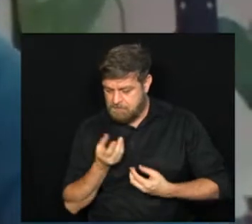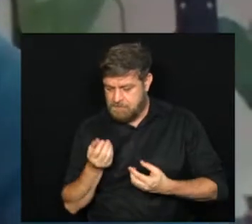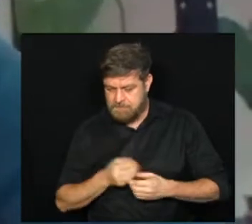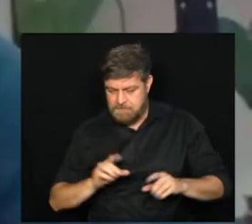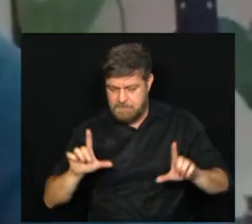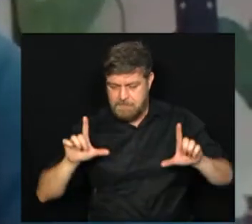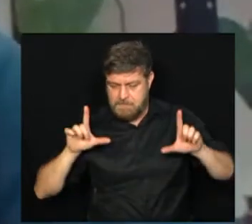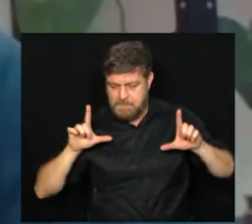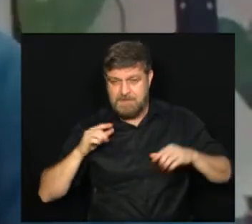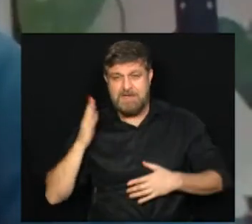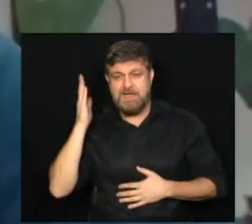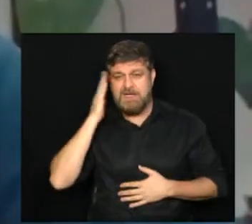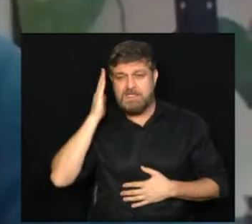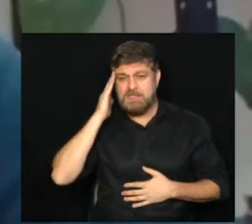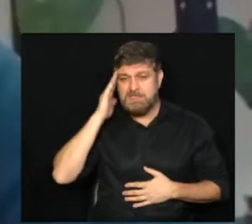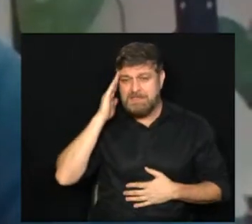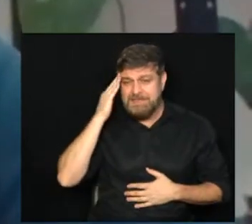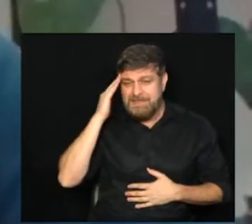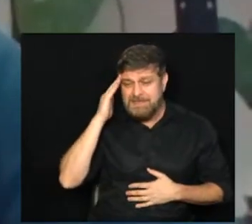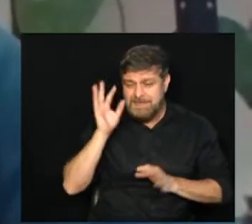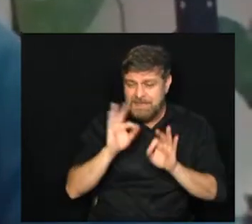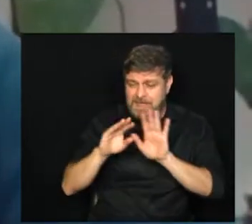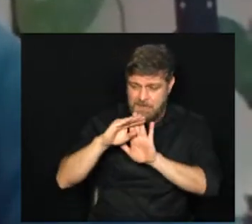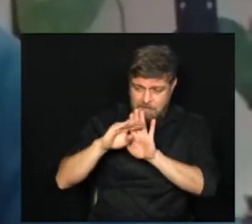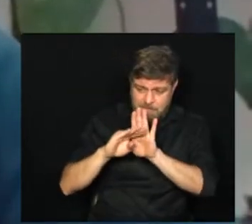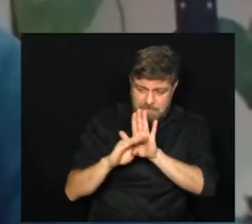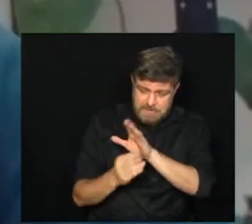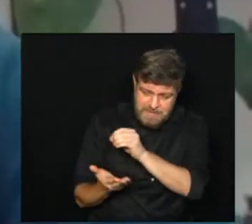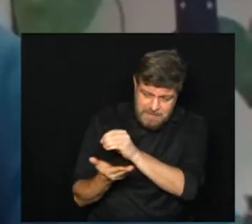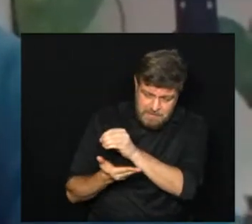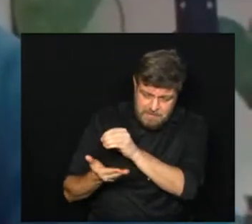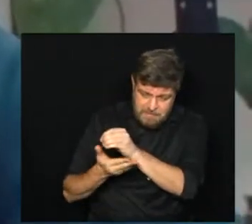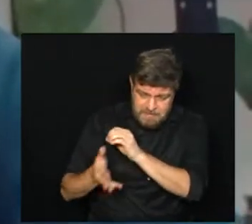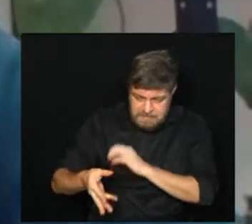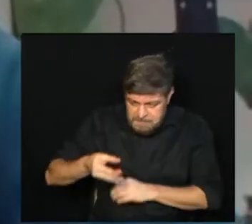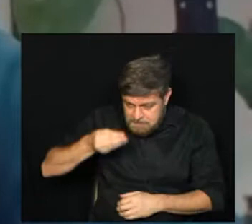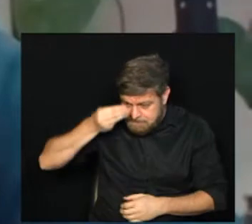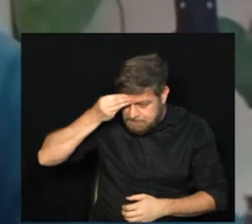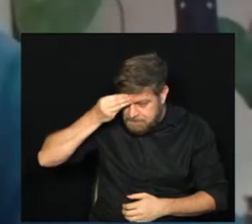os fundamentos assim, do projeto. E, por outro lado,